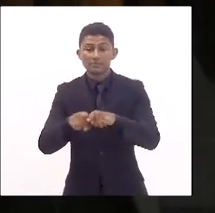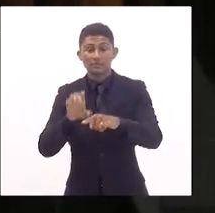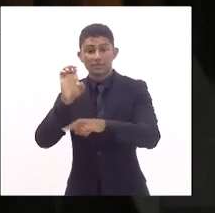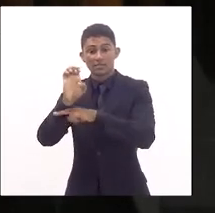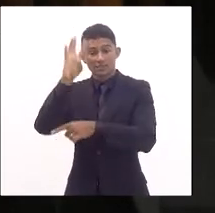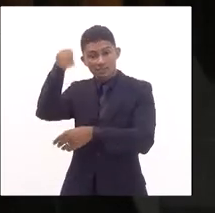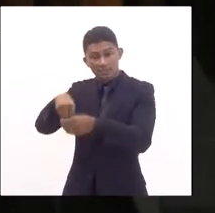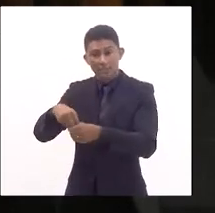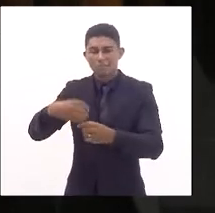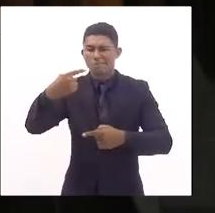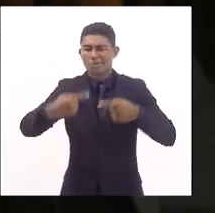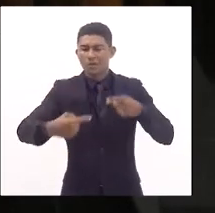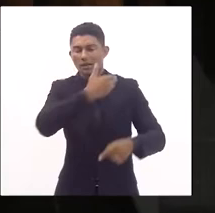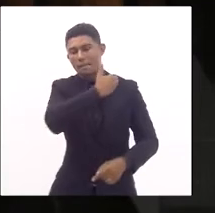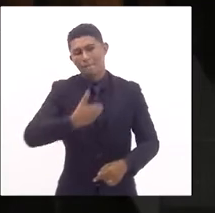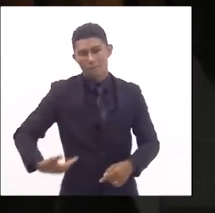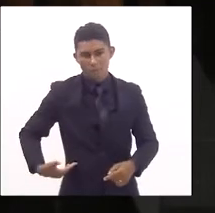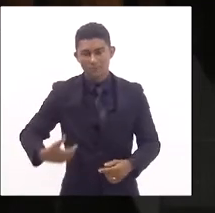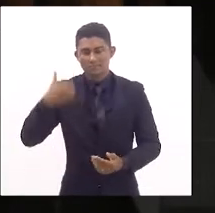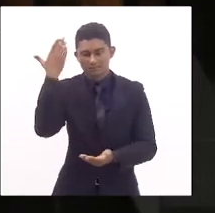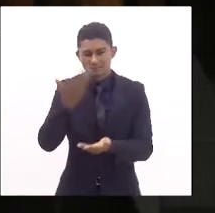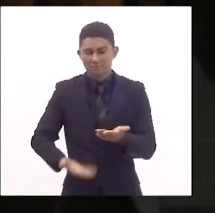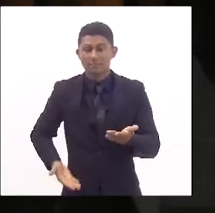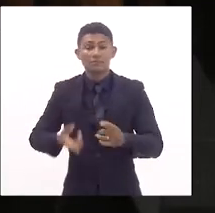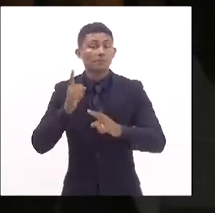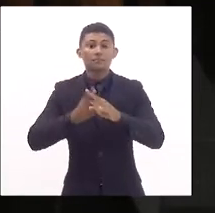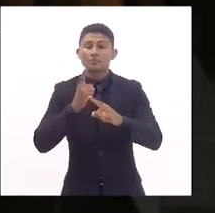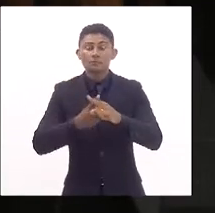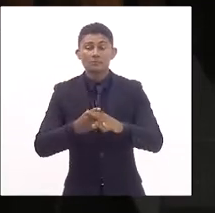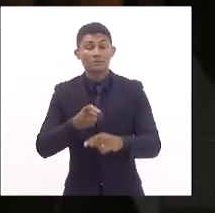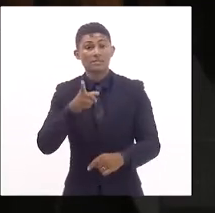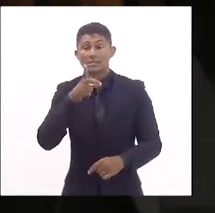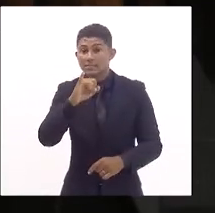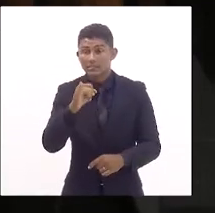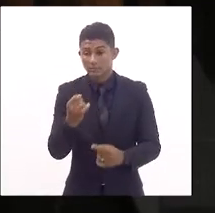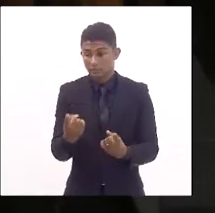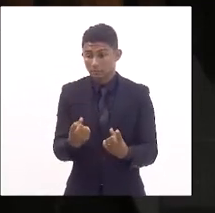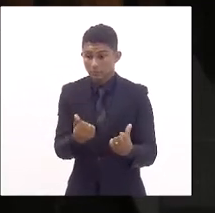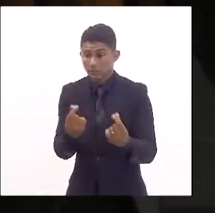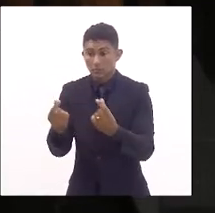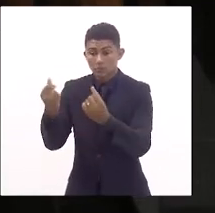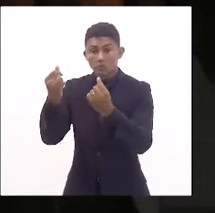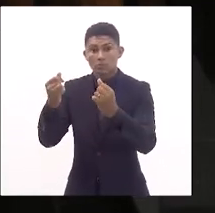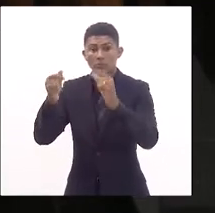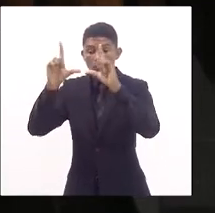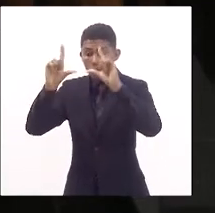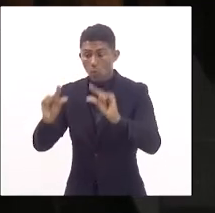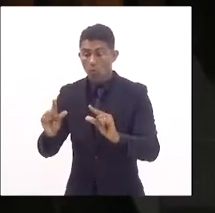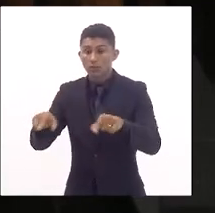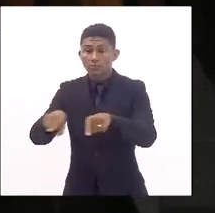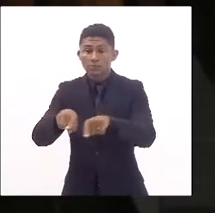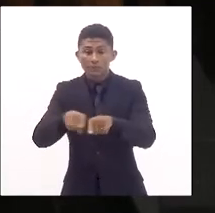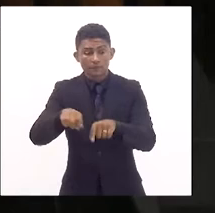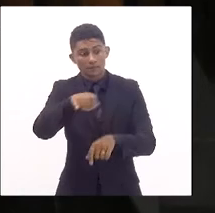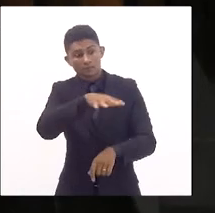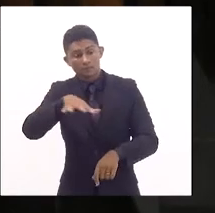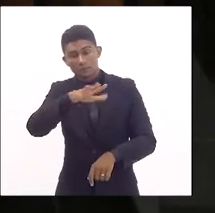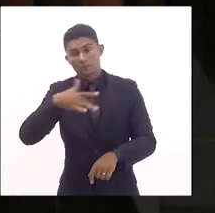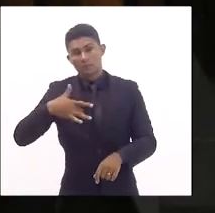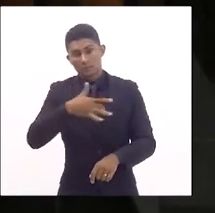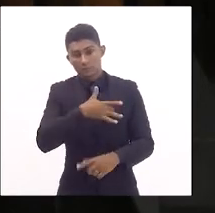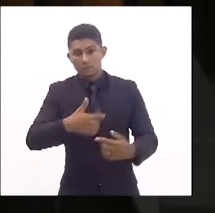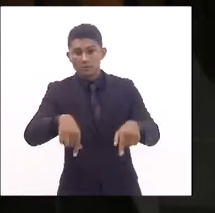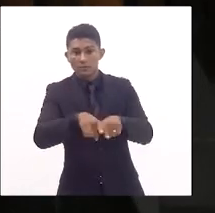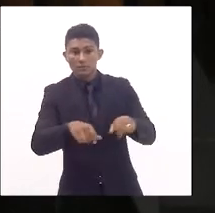que na hora que diminui a receita vai diminuir os investimentos na educação e na saúde visto